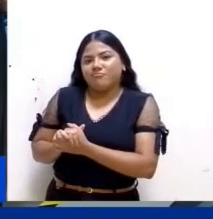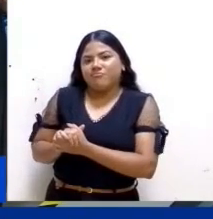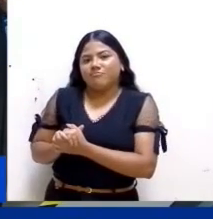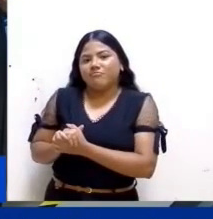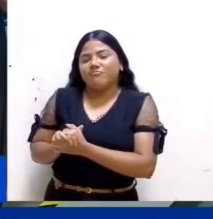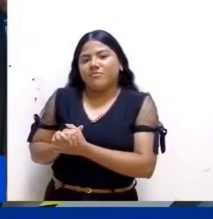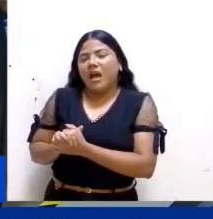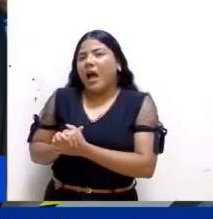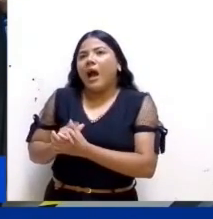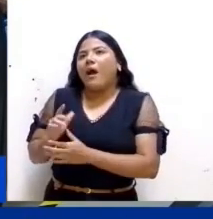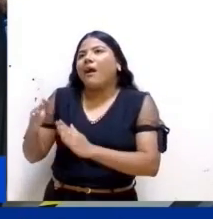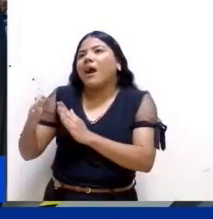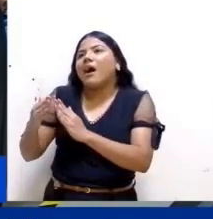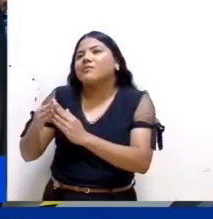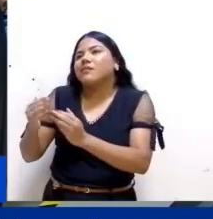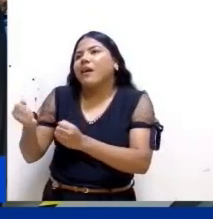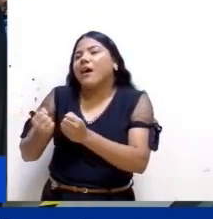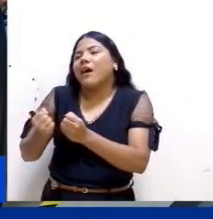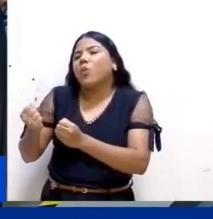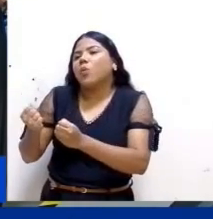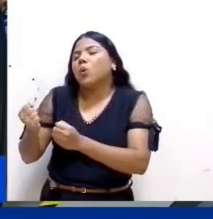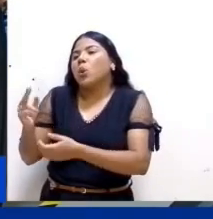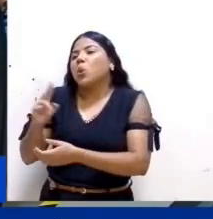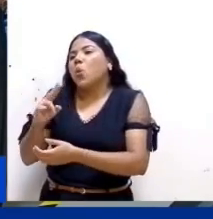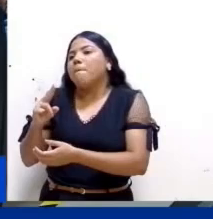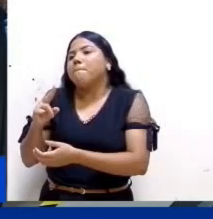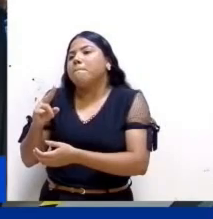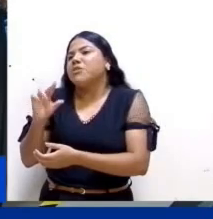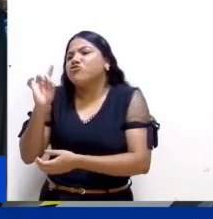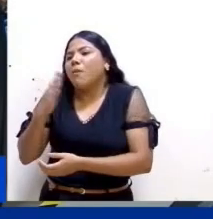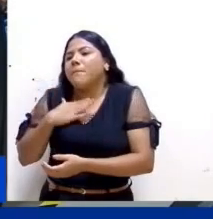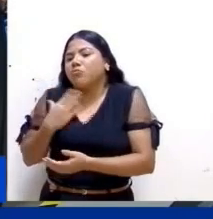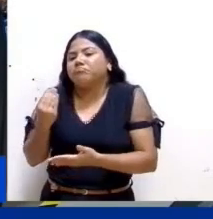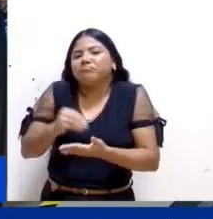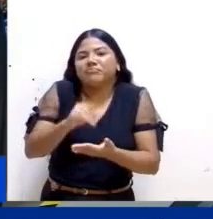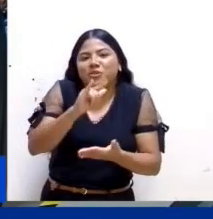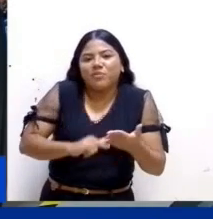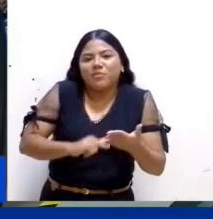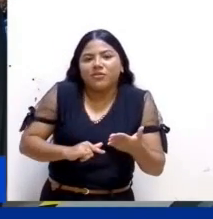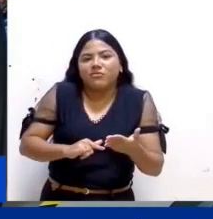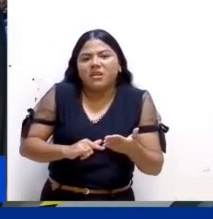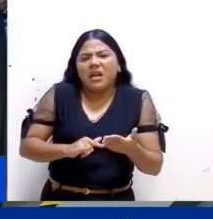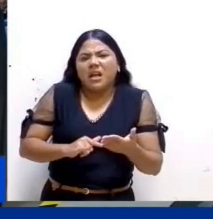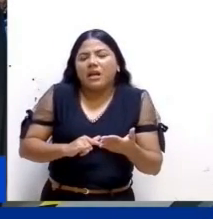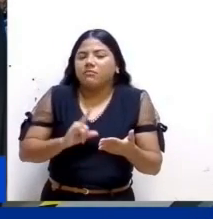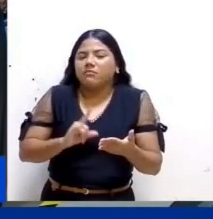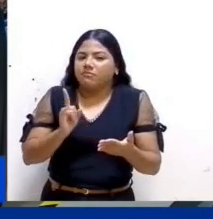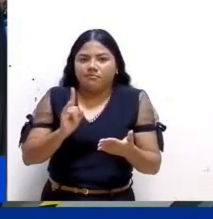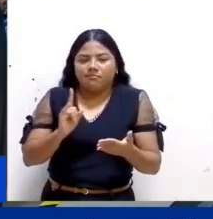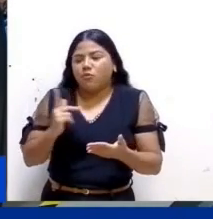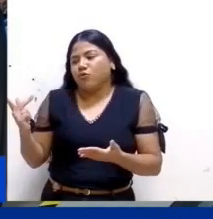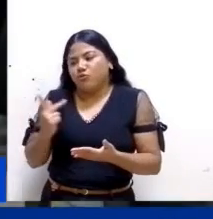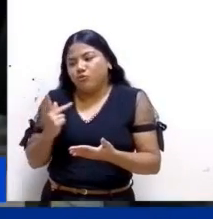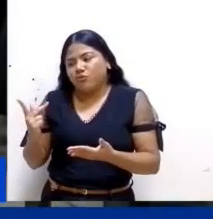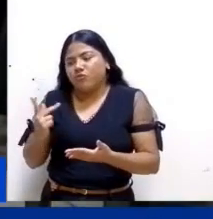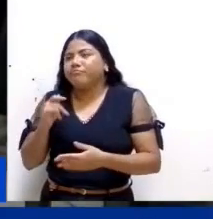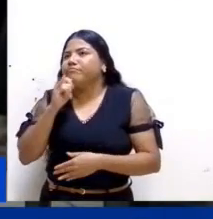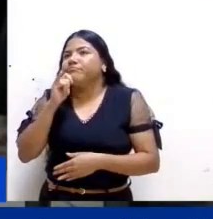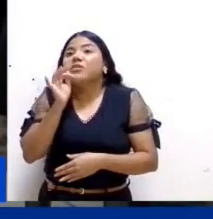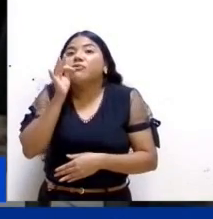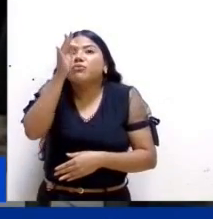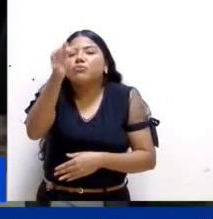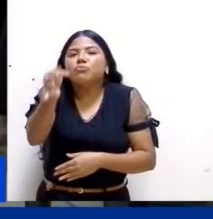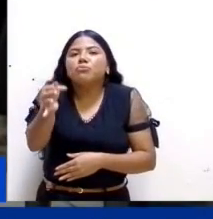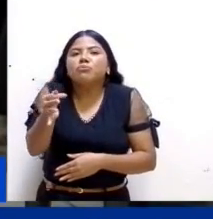Mas está só no meu nome. Você vai dividir, caso você venha se divorciar. Metade é seu e